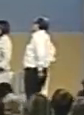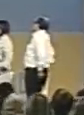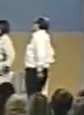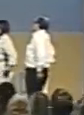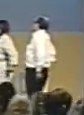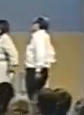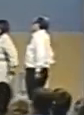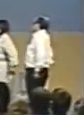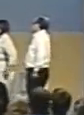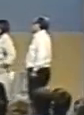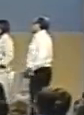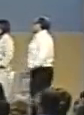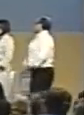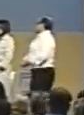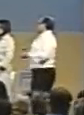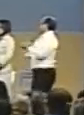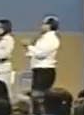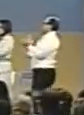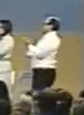Batista.